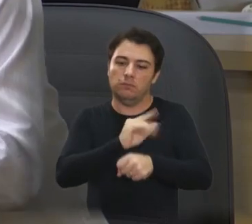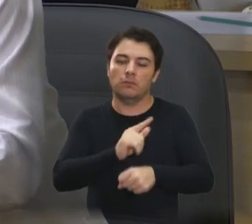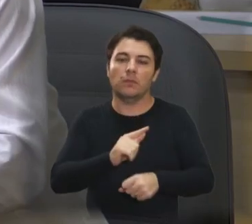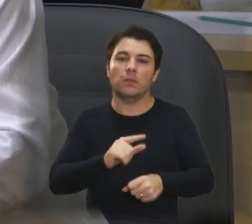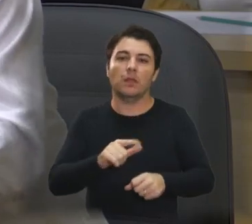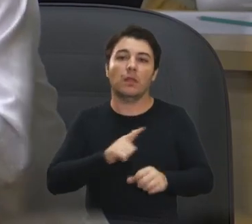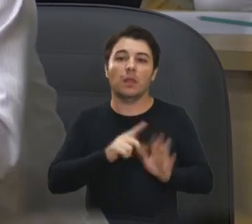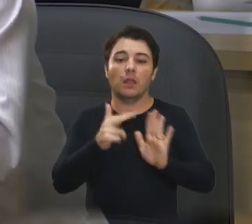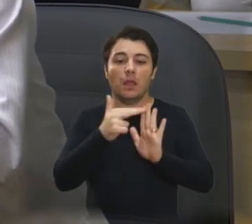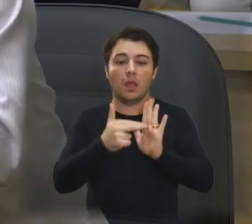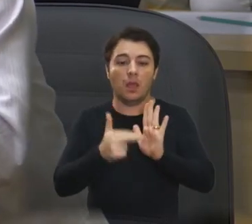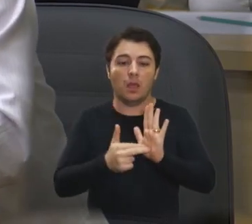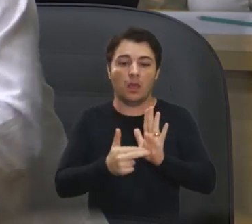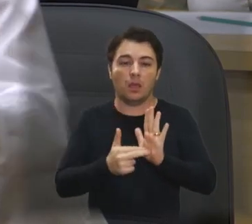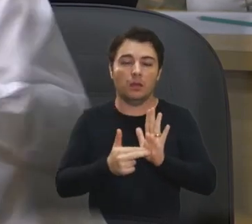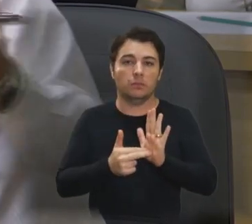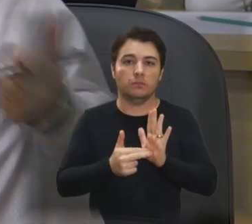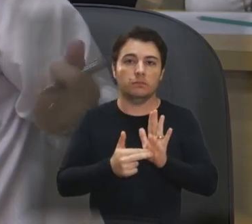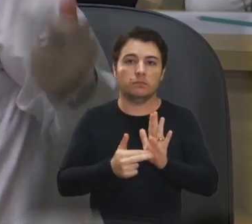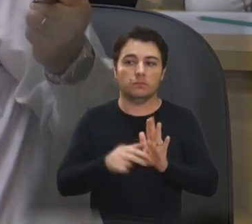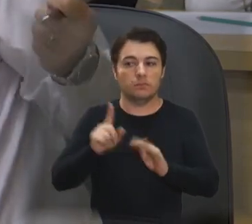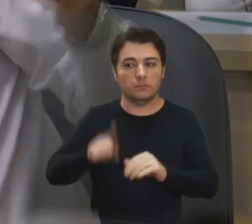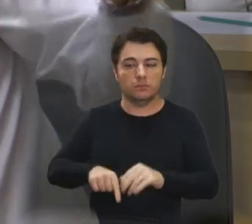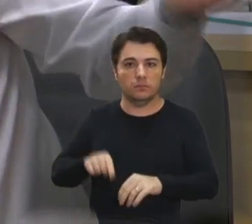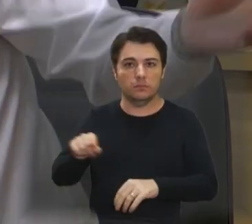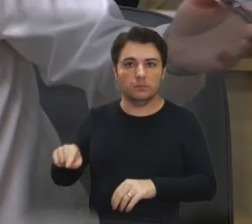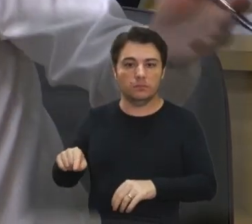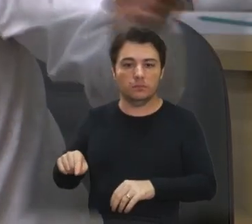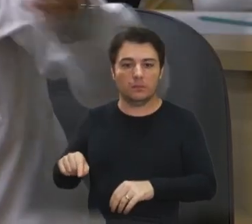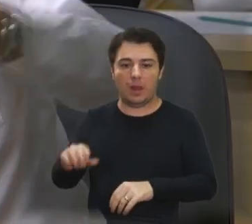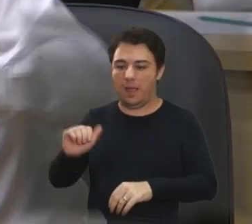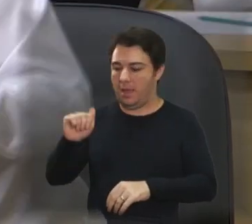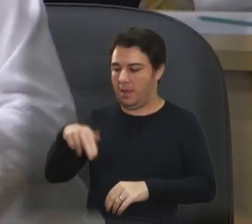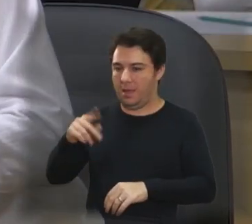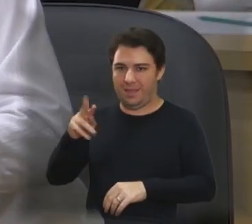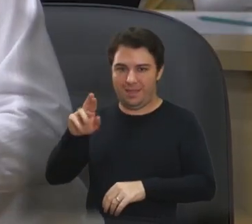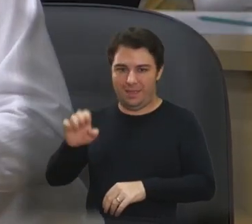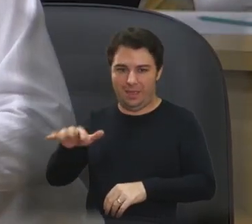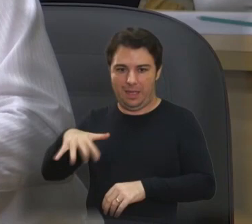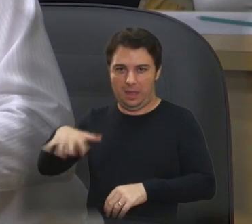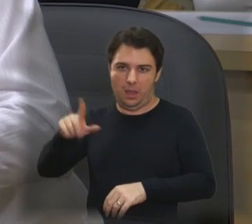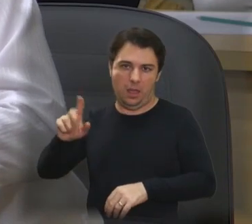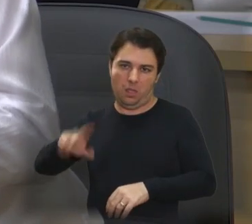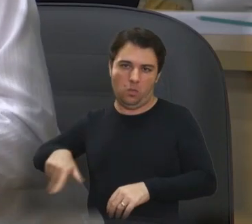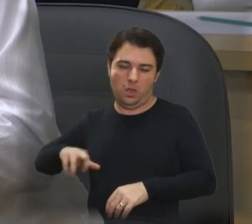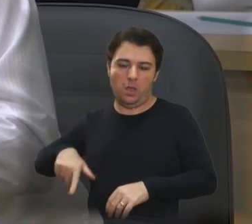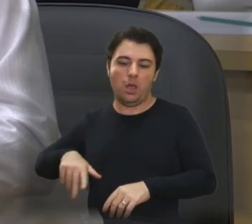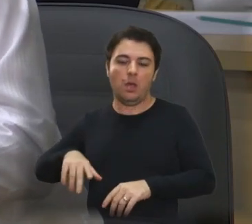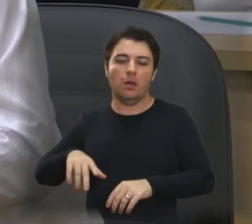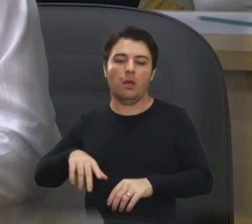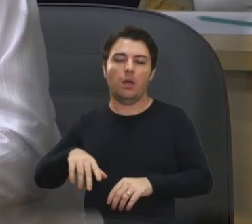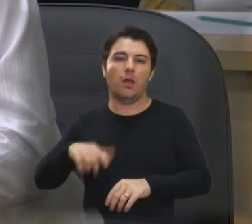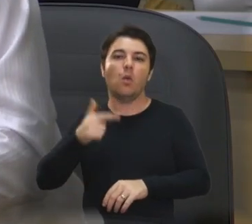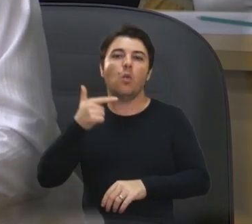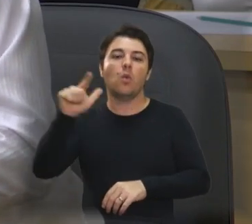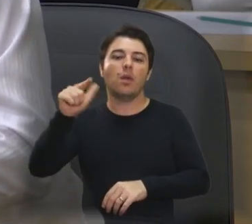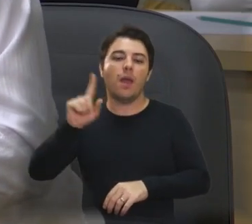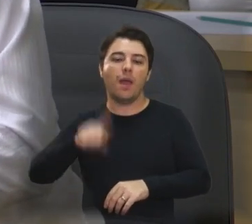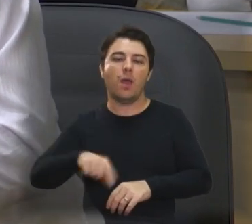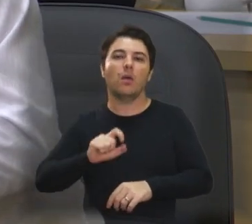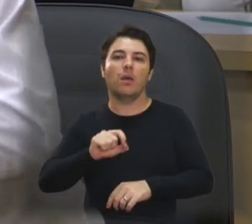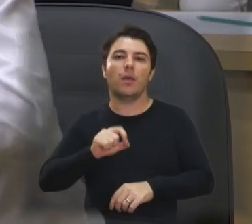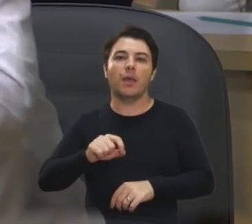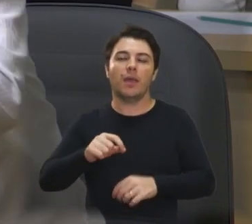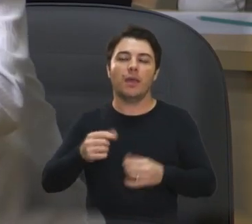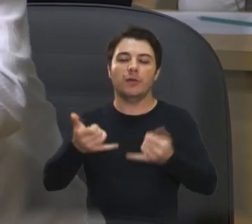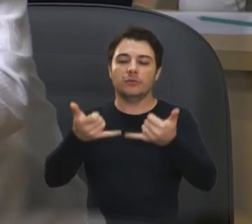uma regra específica o setor é que não compete área do André mas e depois para vocês tem mais a ver com a transmissão